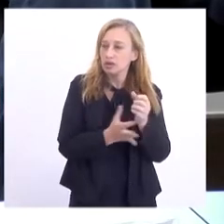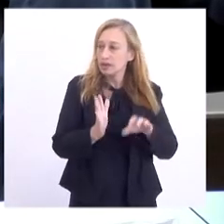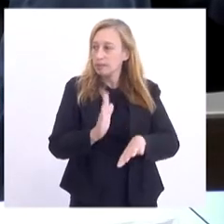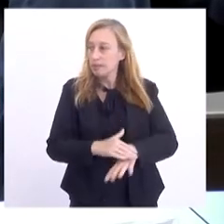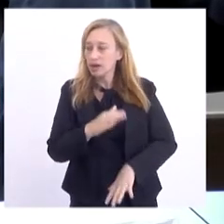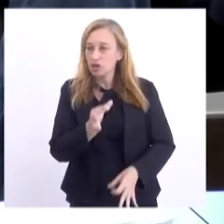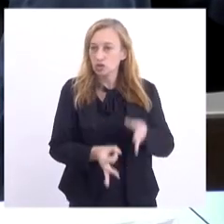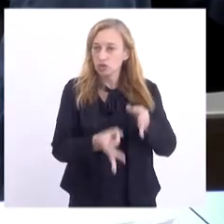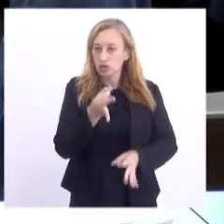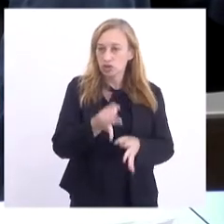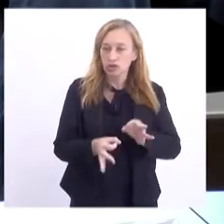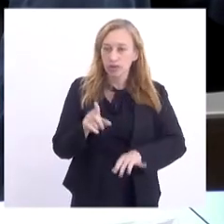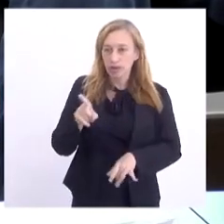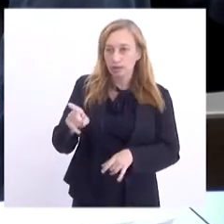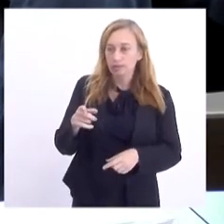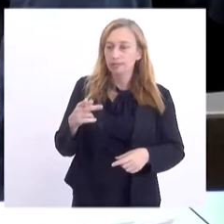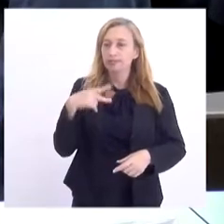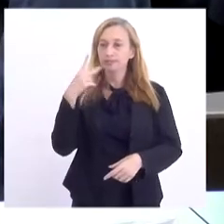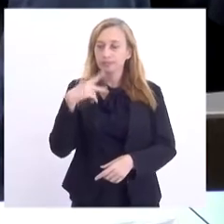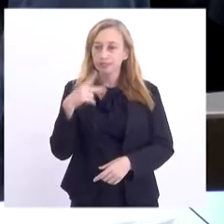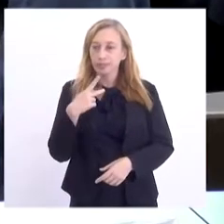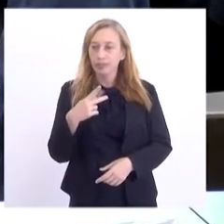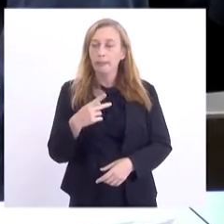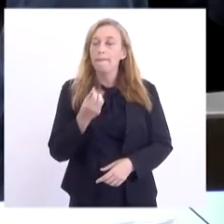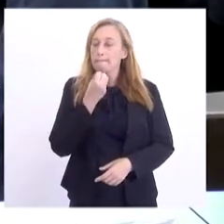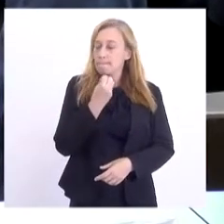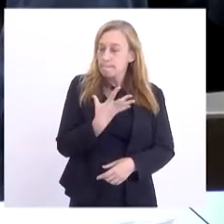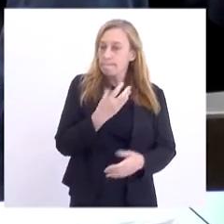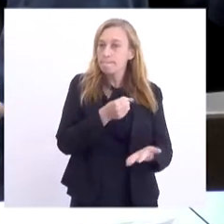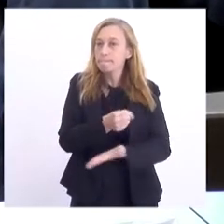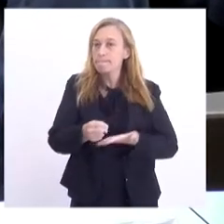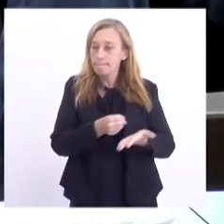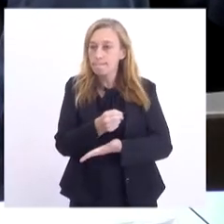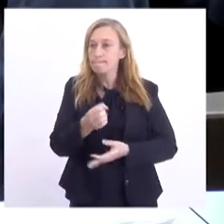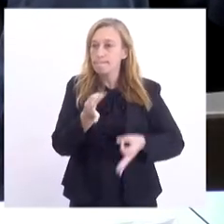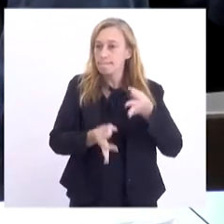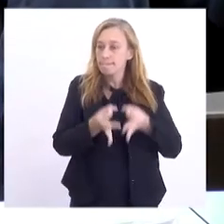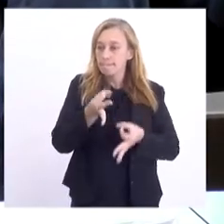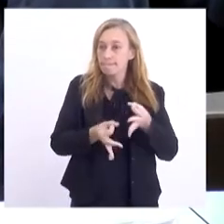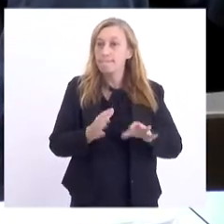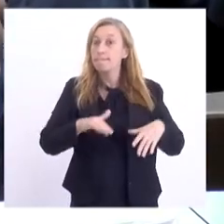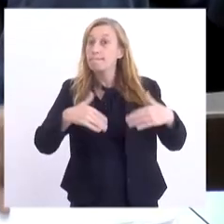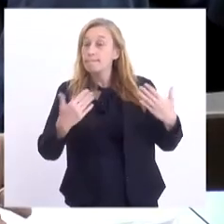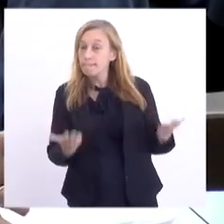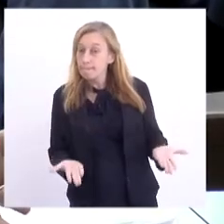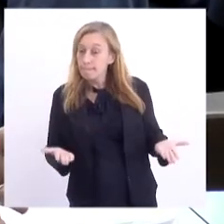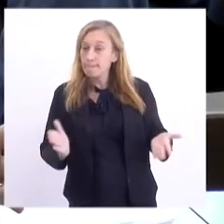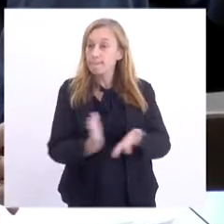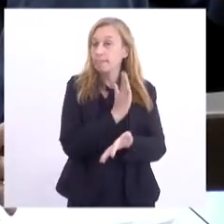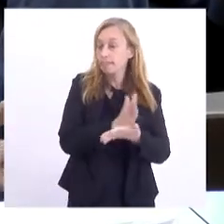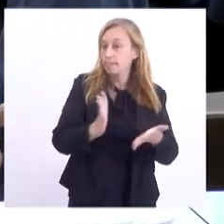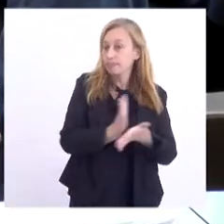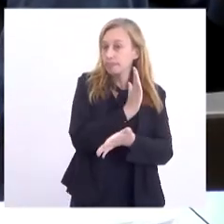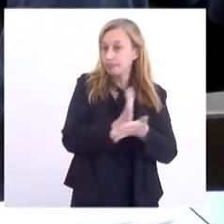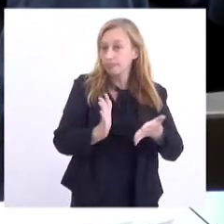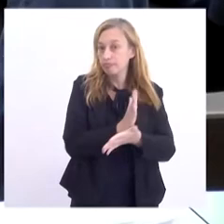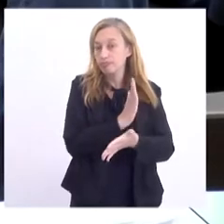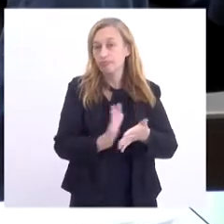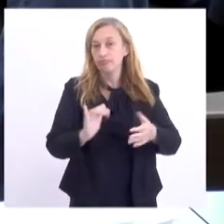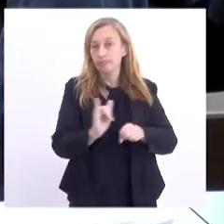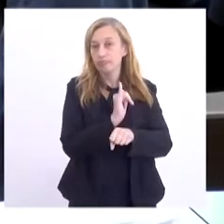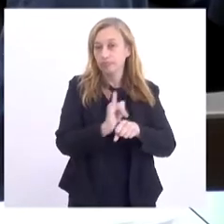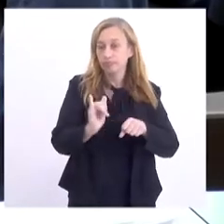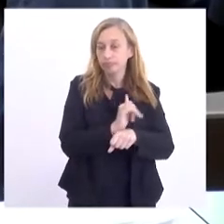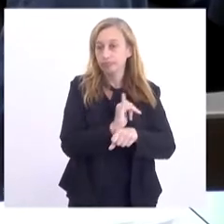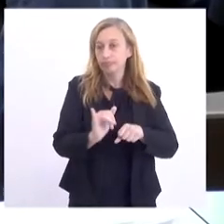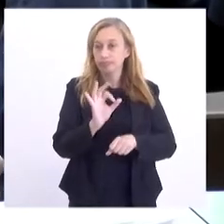possível para que aquela política esteja bem embasada juridicamente tão algumas medidas que foram adotadas